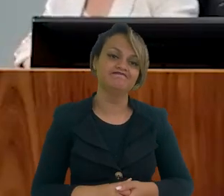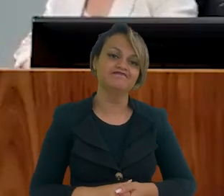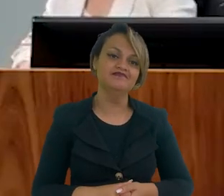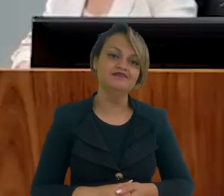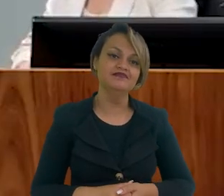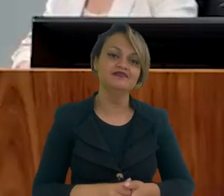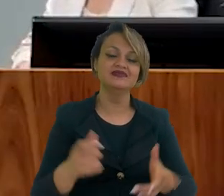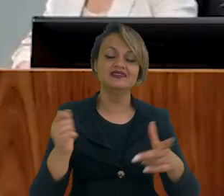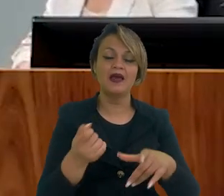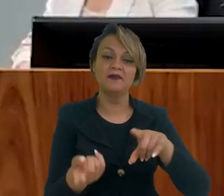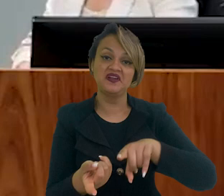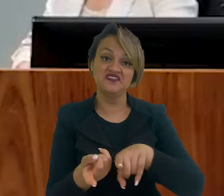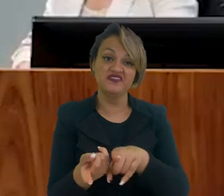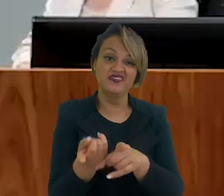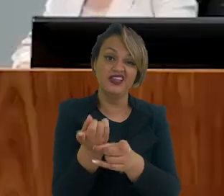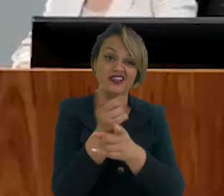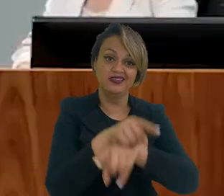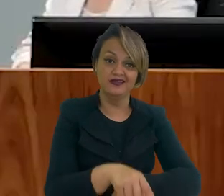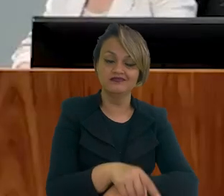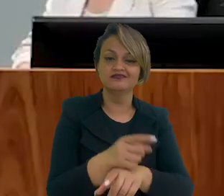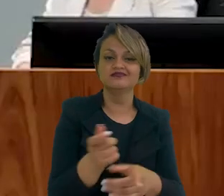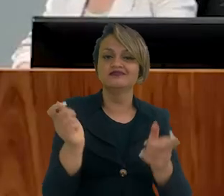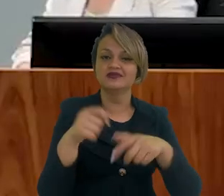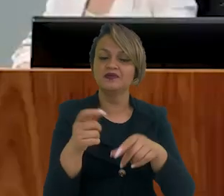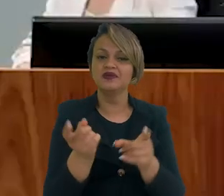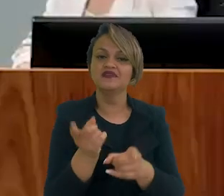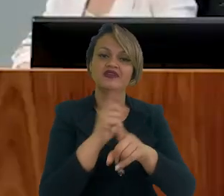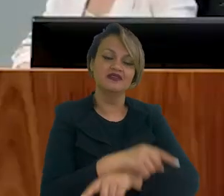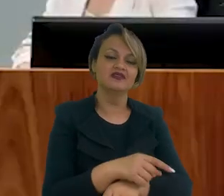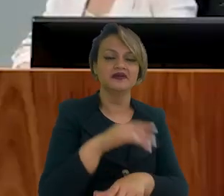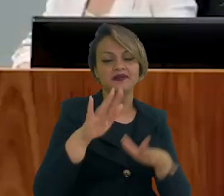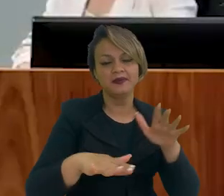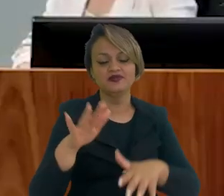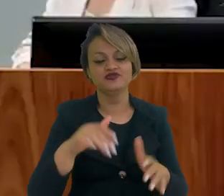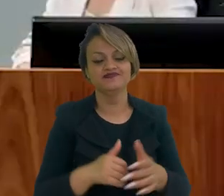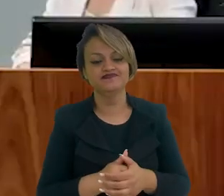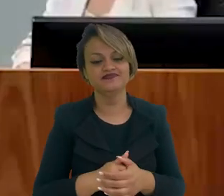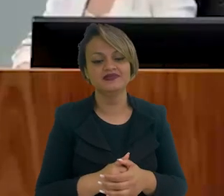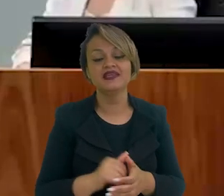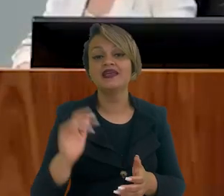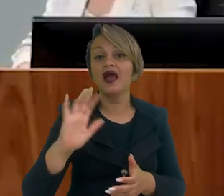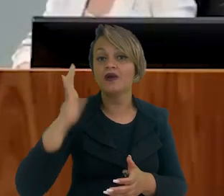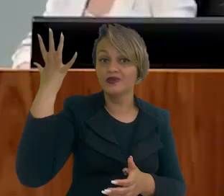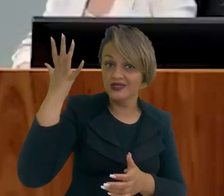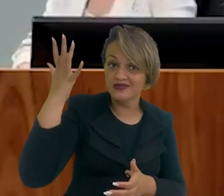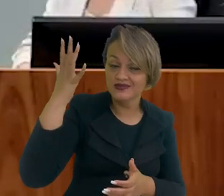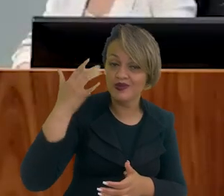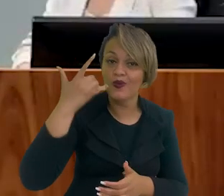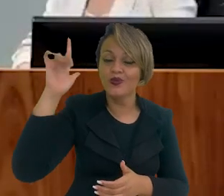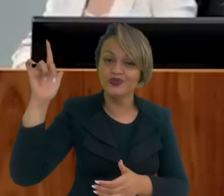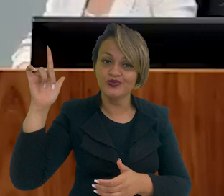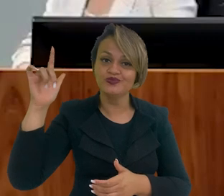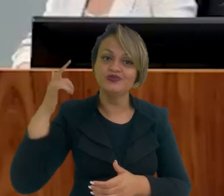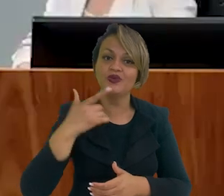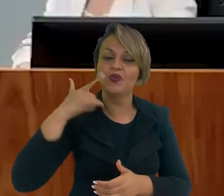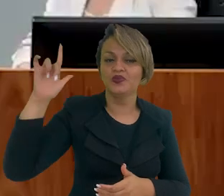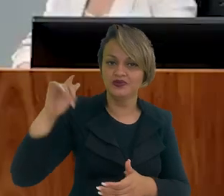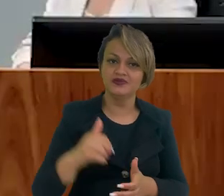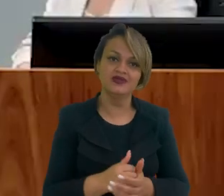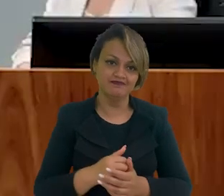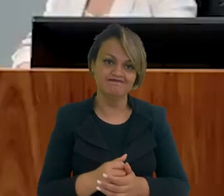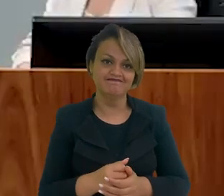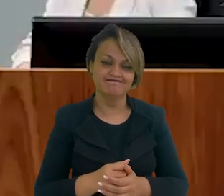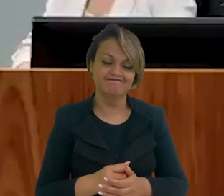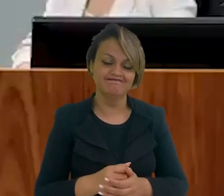achando desses interesses e começa a abrir um pouco é mas podemos inverter alguns casos justificadamente por causa do status